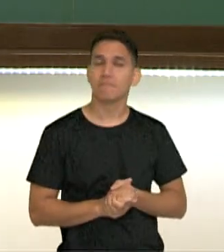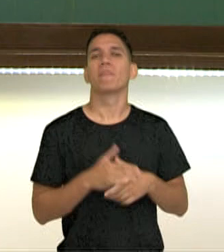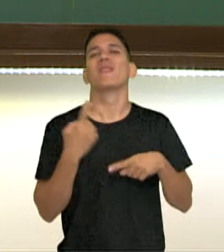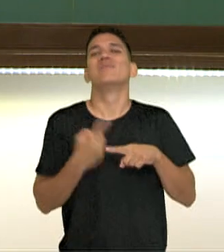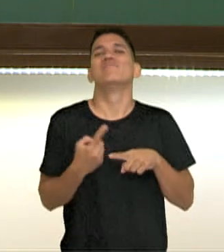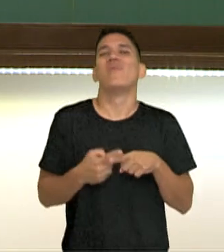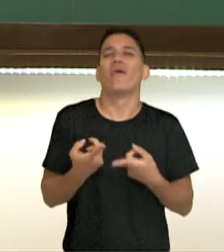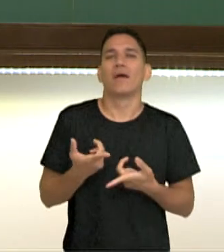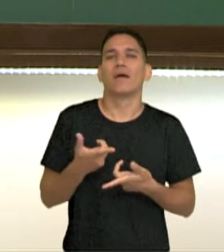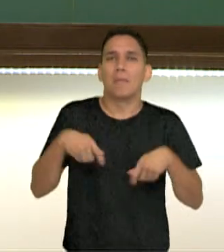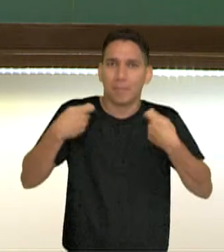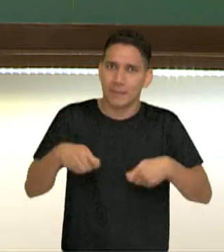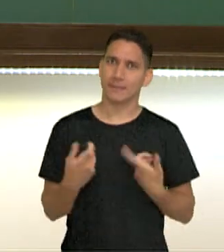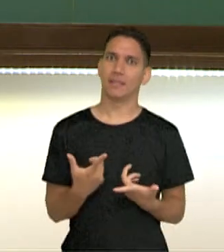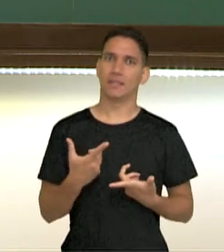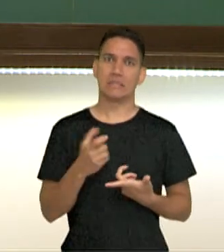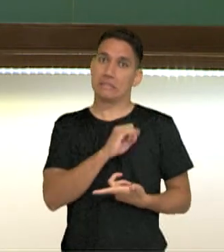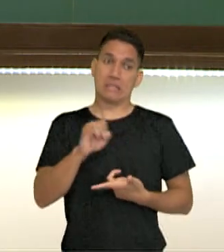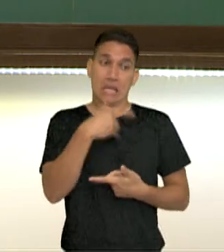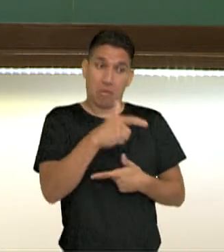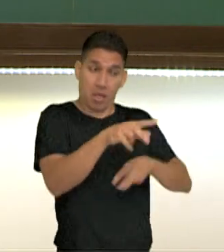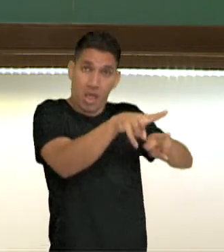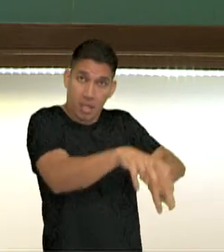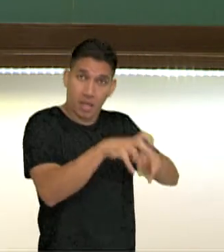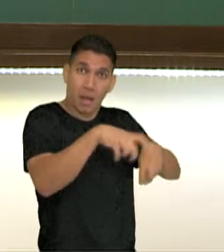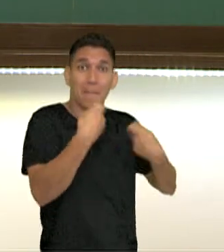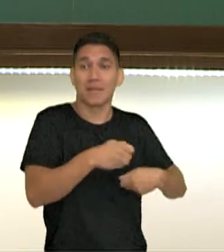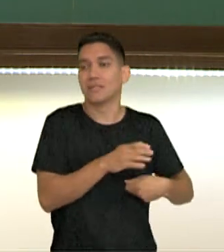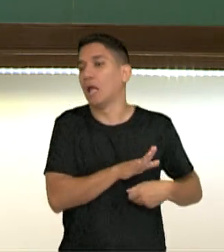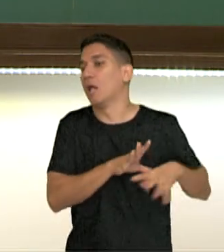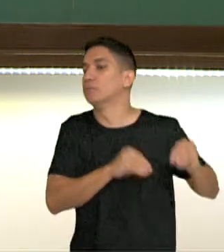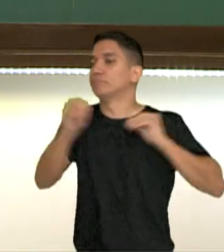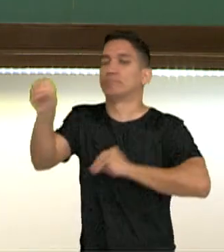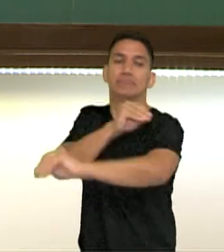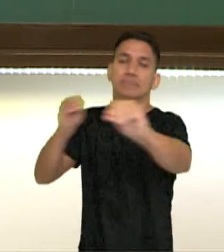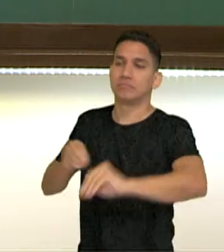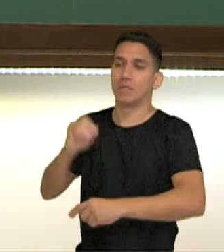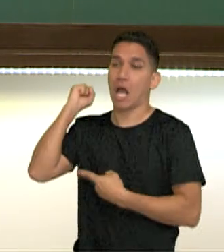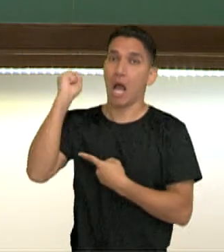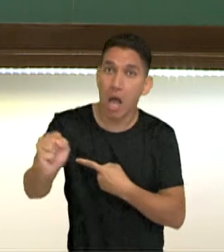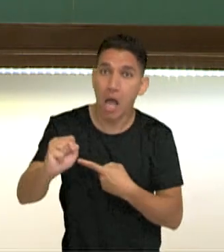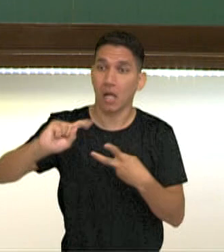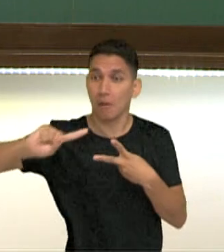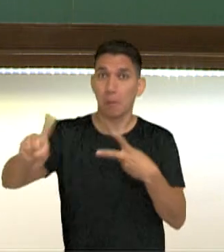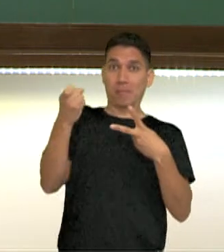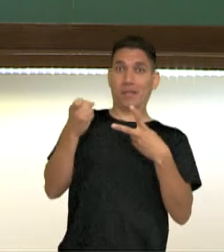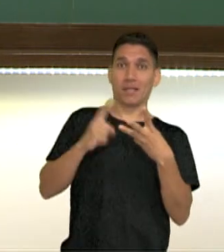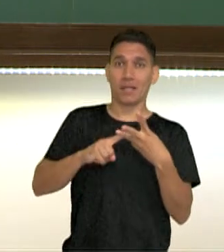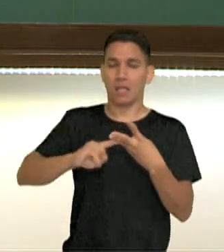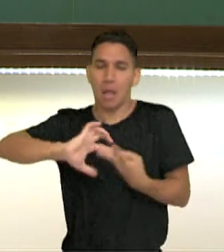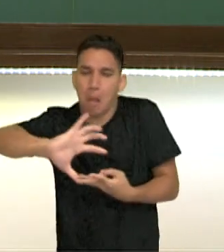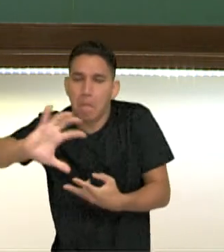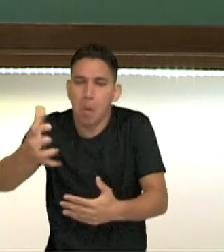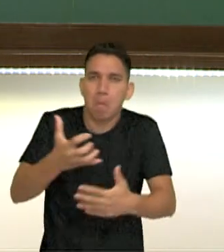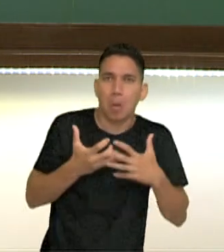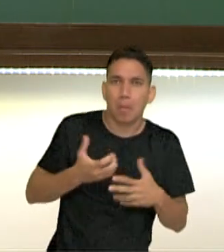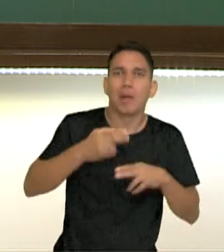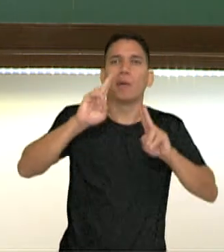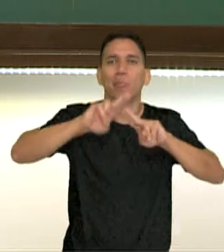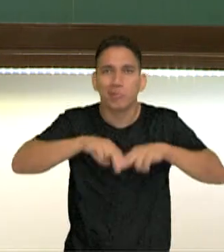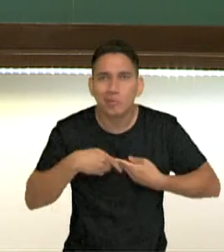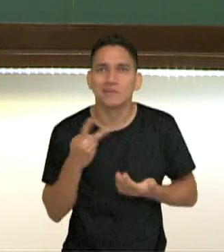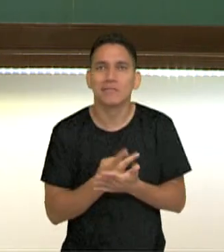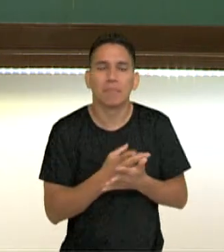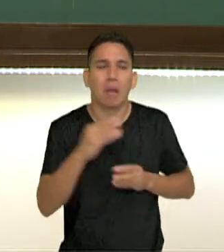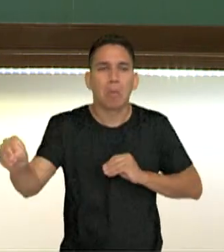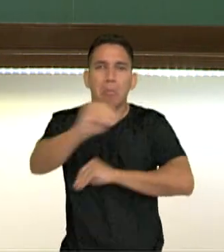porque sem agricultura ele precisava viver da caça, da pesca e da coleta. Era um nômade, vivia sempre migrando para se